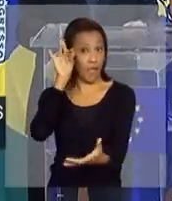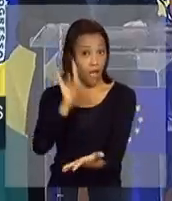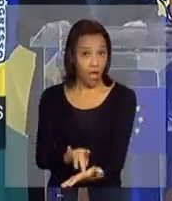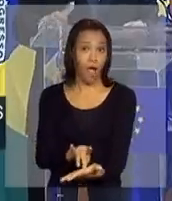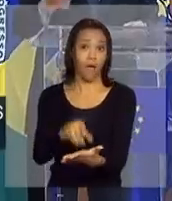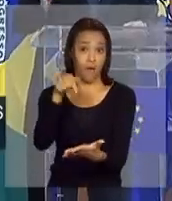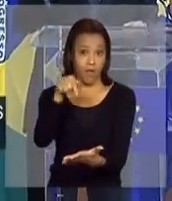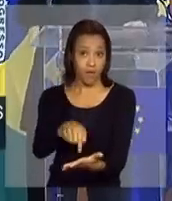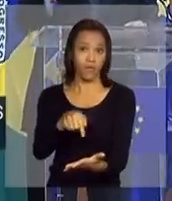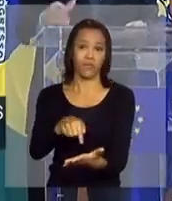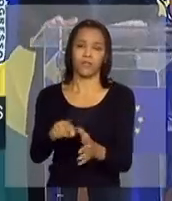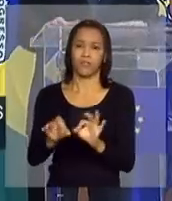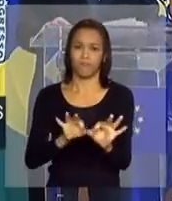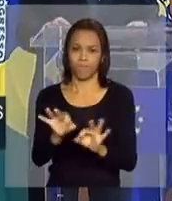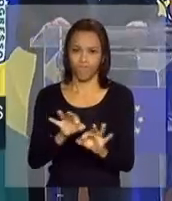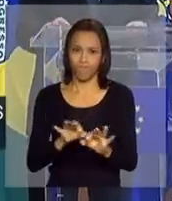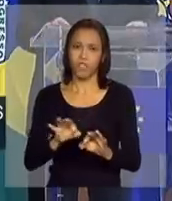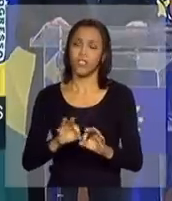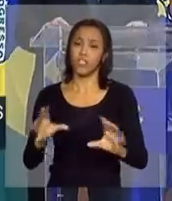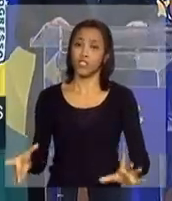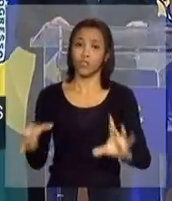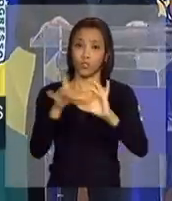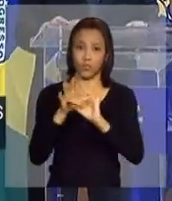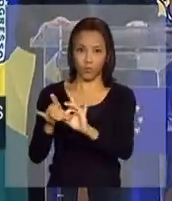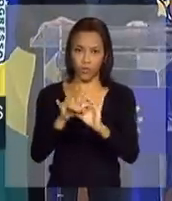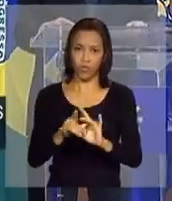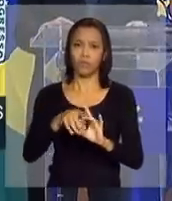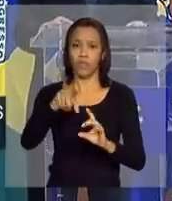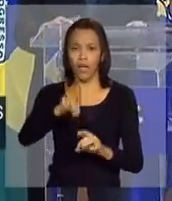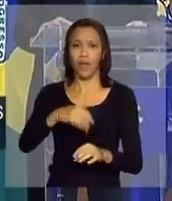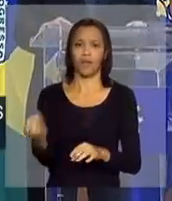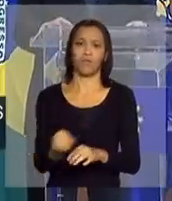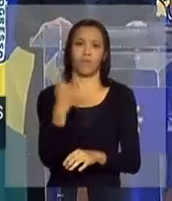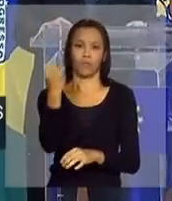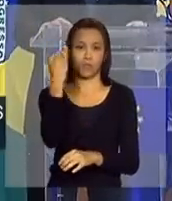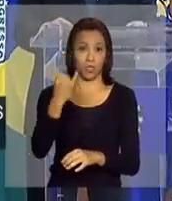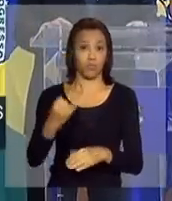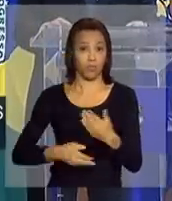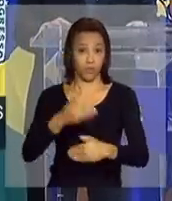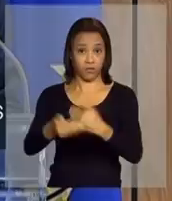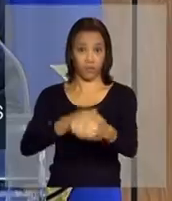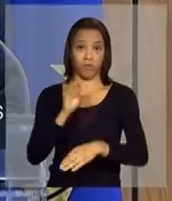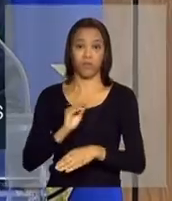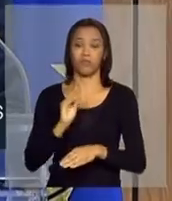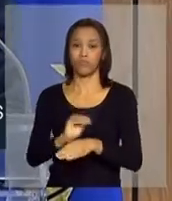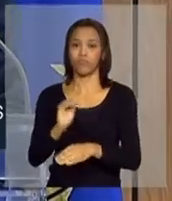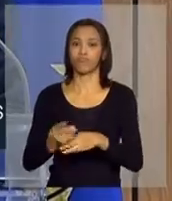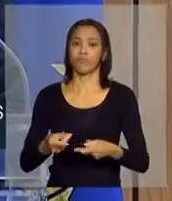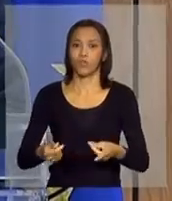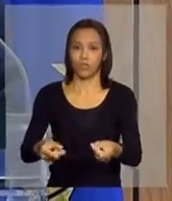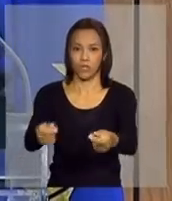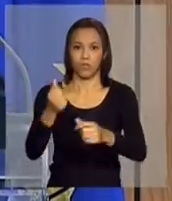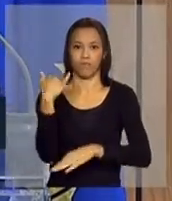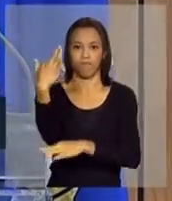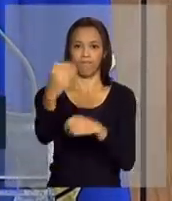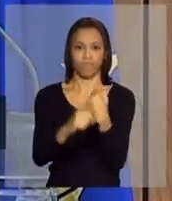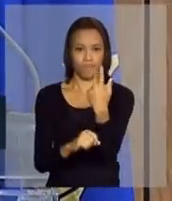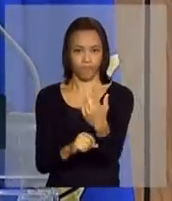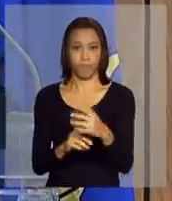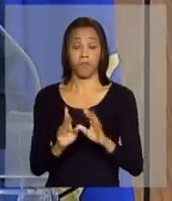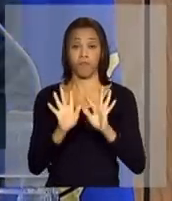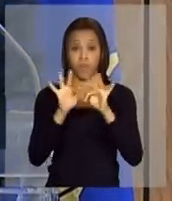esses resultados e trabalhar em conjunto na tão importante agenda do desenvolvimento sustentável. Para terminar,